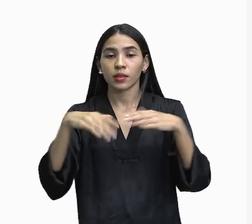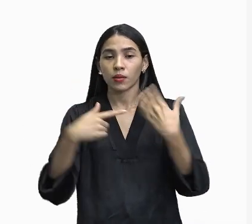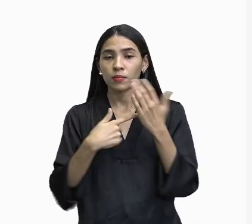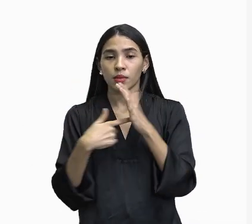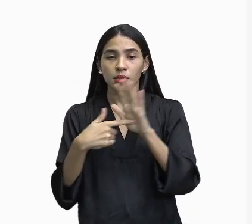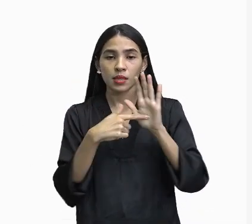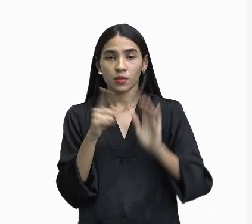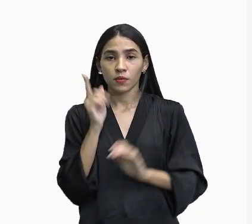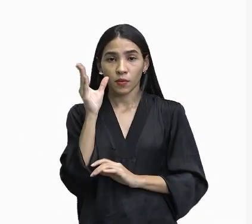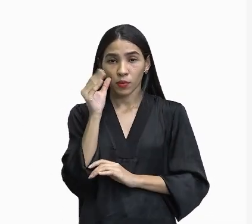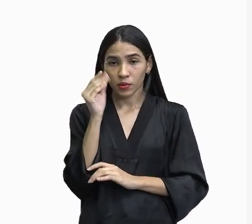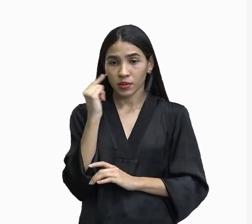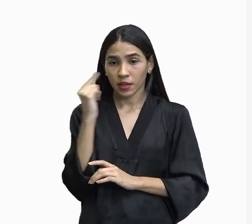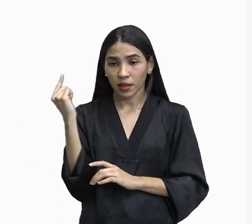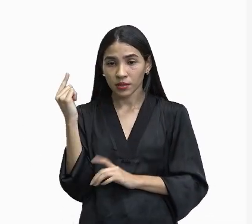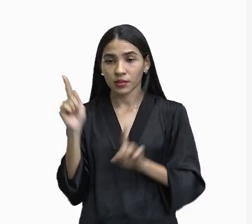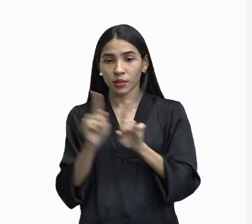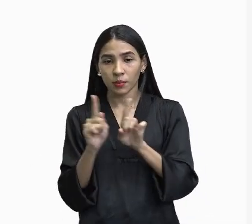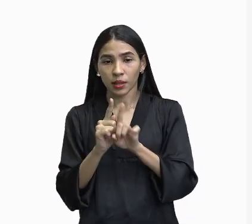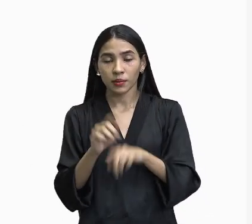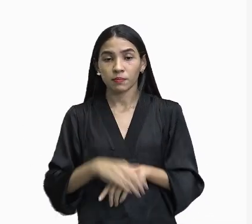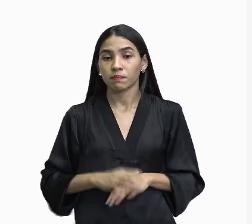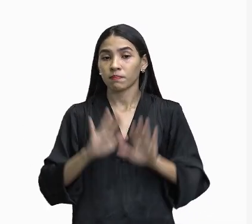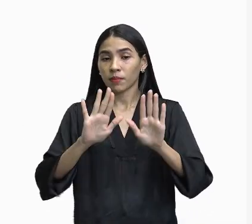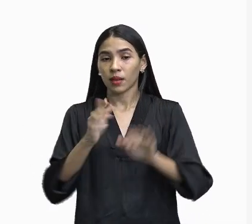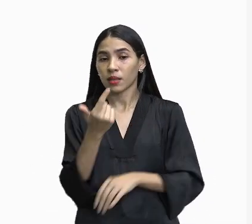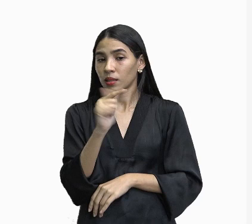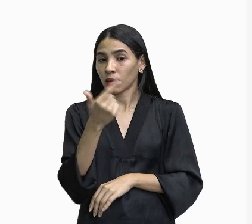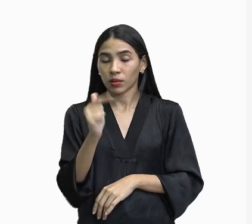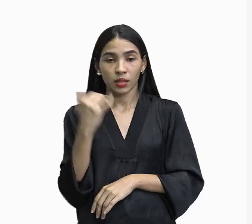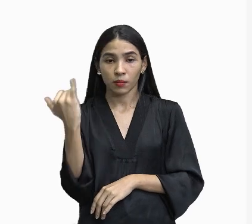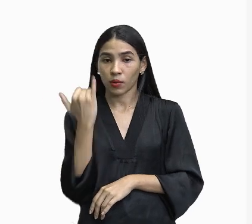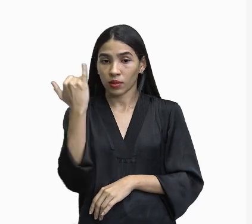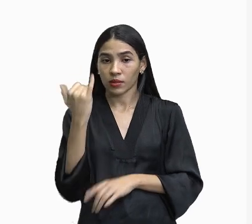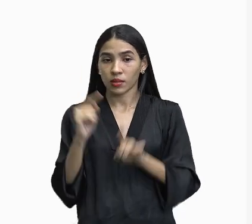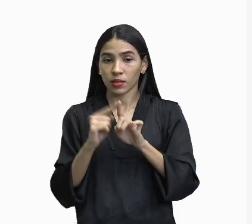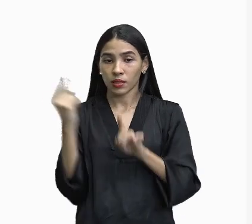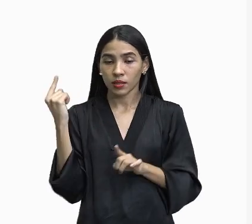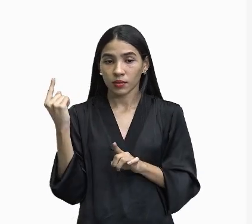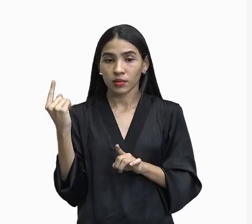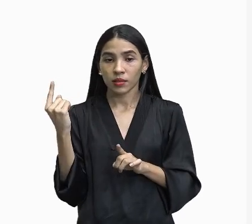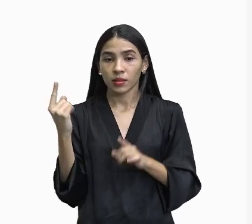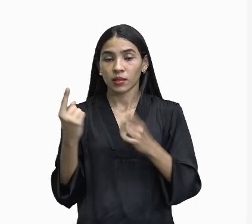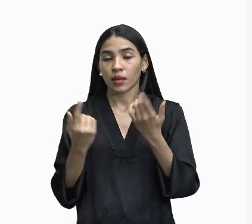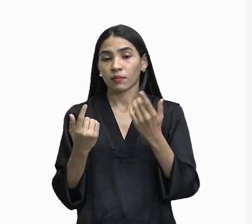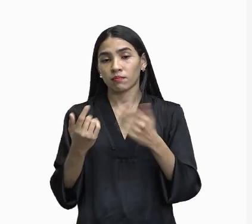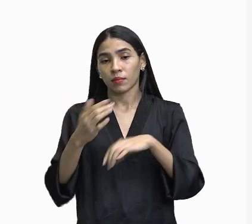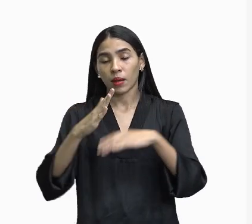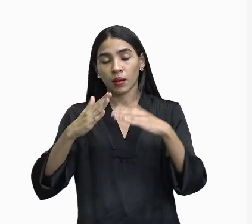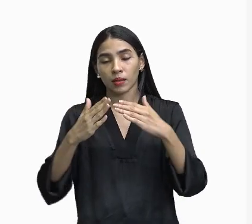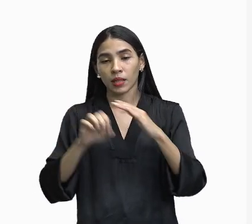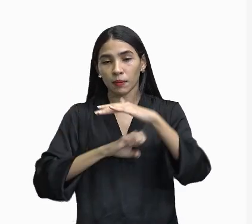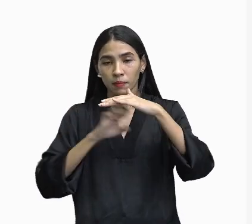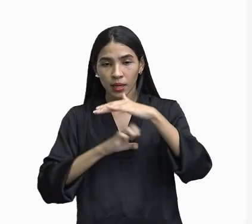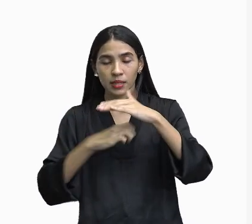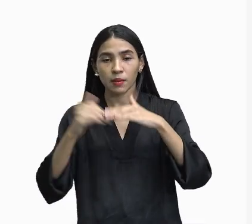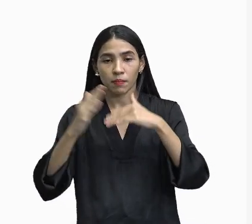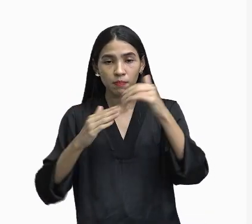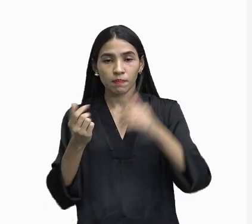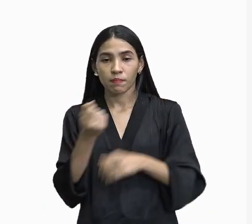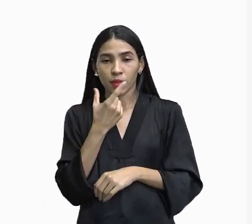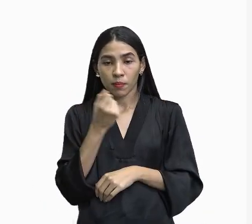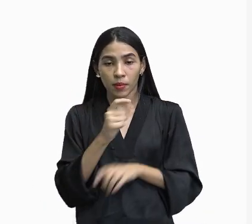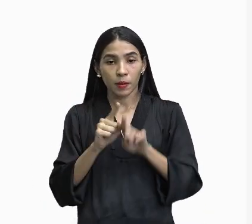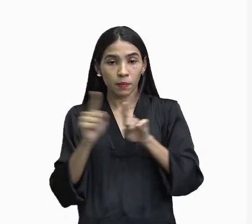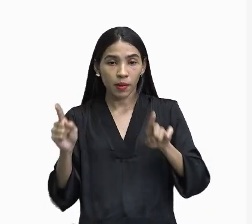uma curiosidade sobre esse indivíduo, mas não tem só essa importância não na indústria farmacêutica. Nós temos aí, eles servem